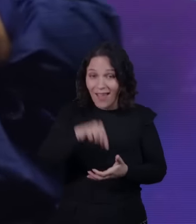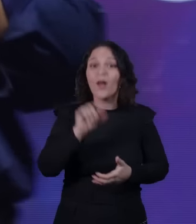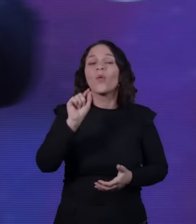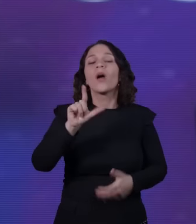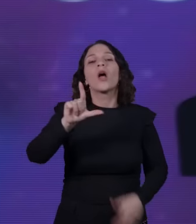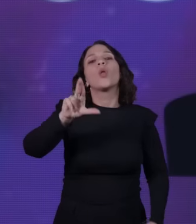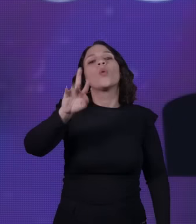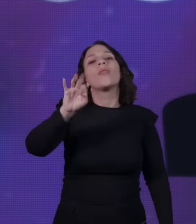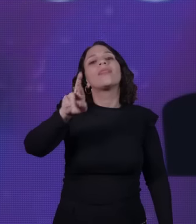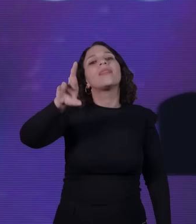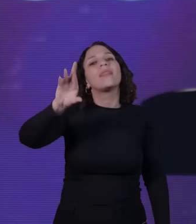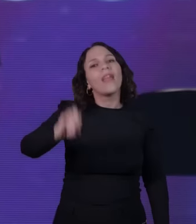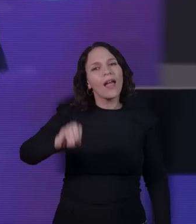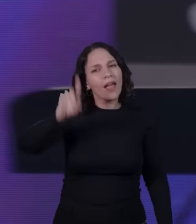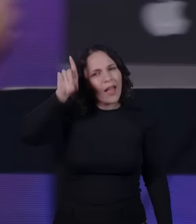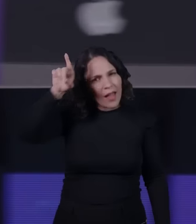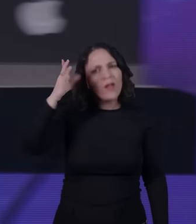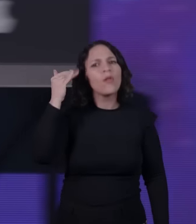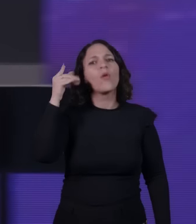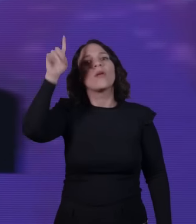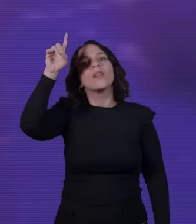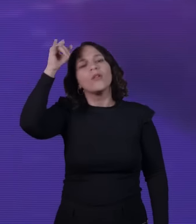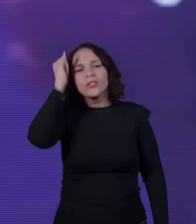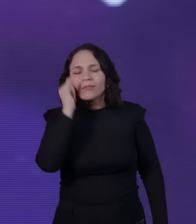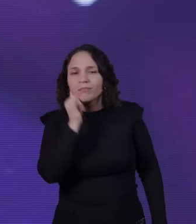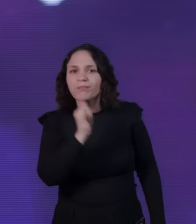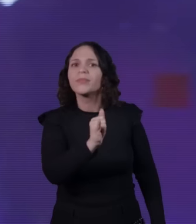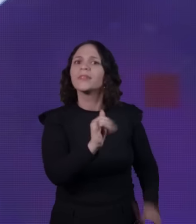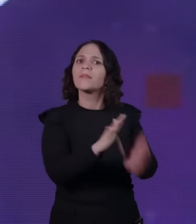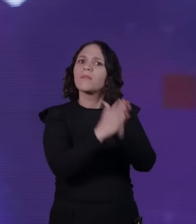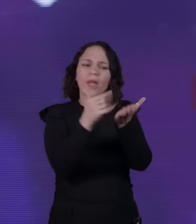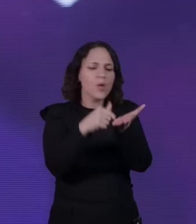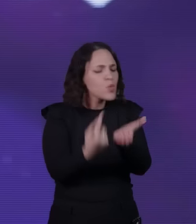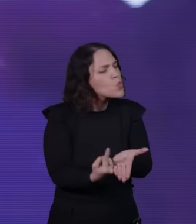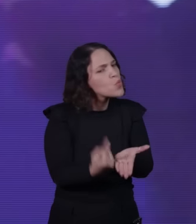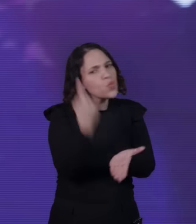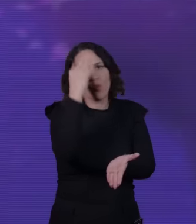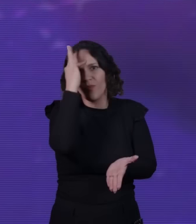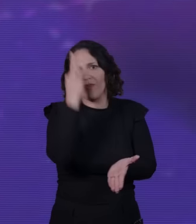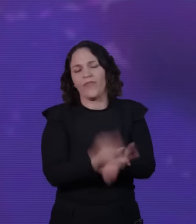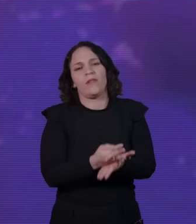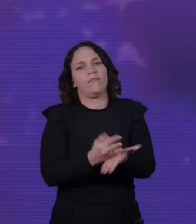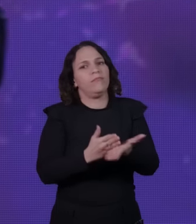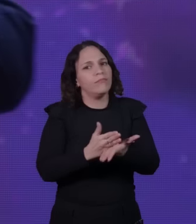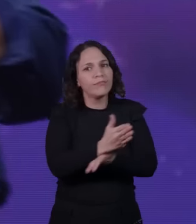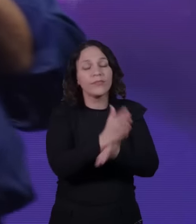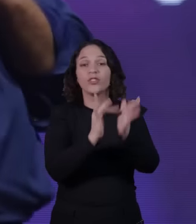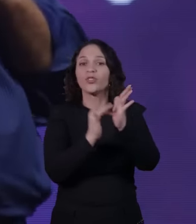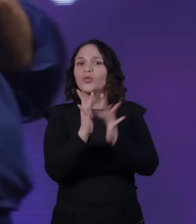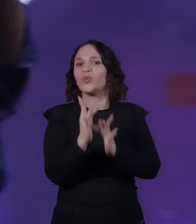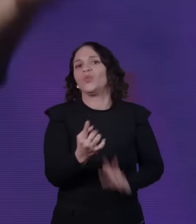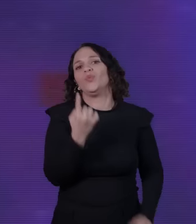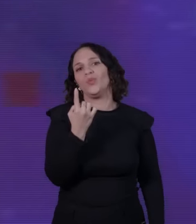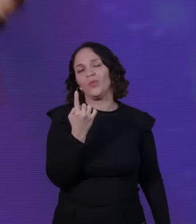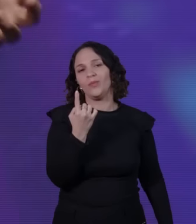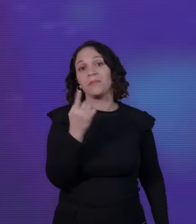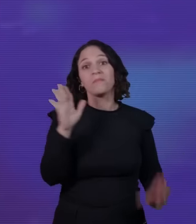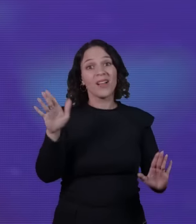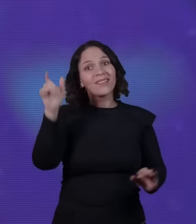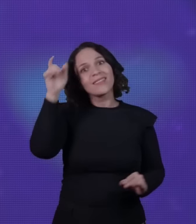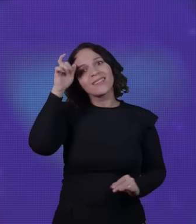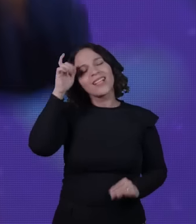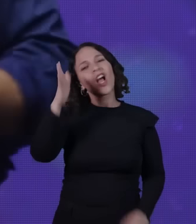de Deus uma direção que é só a palavra, só as escrituras, só a fé, só Jesus. Mas